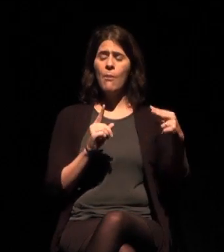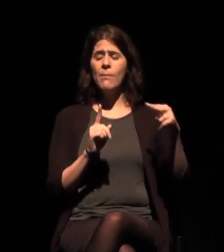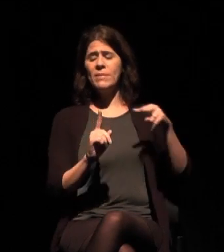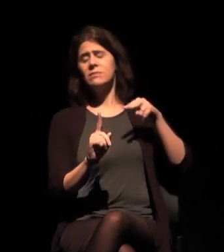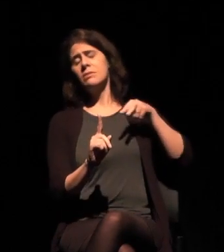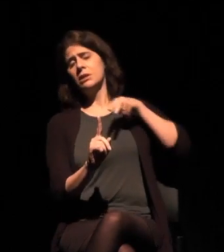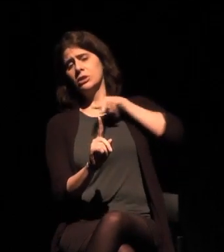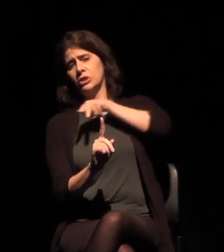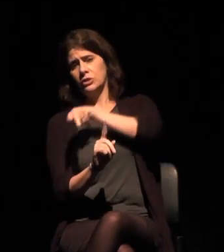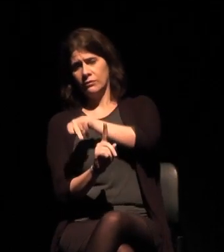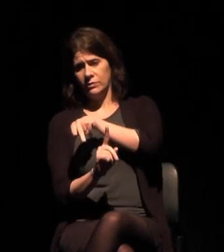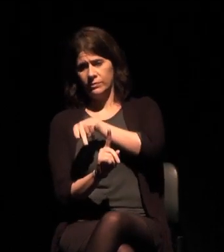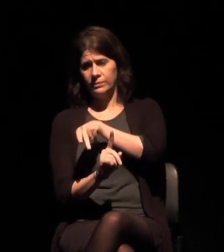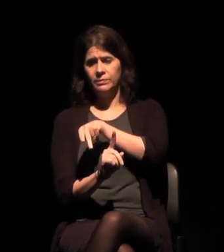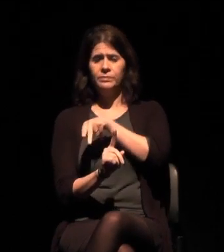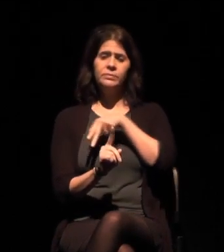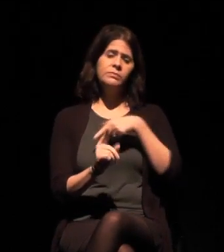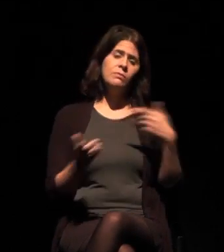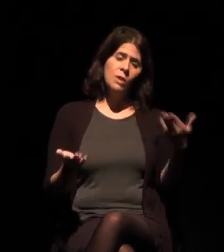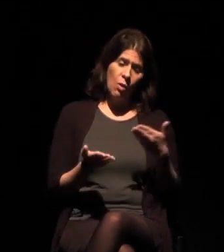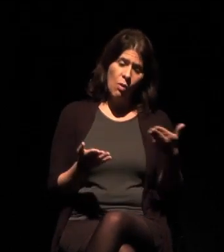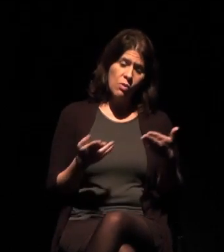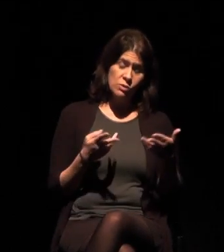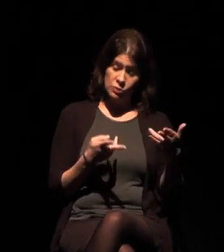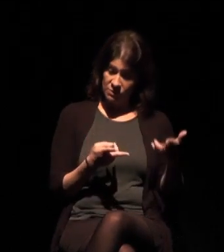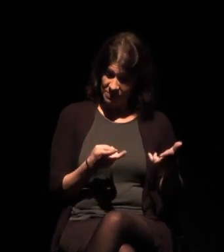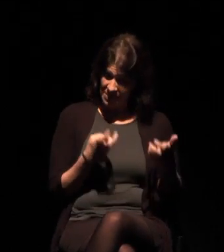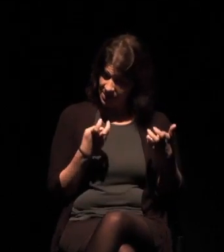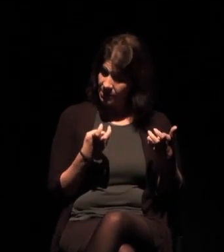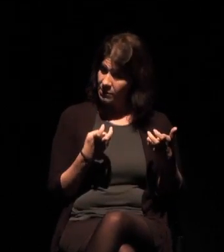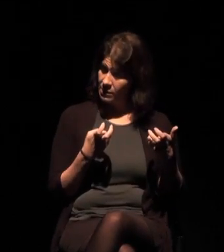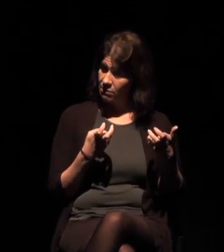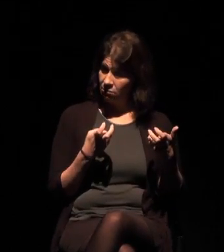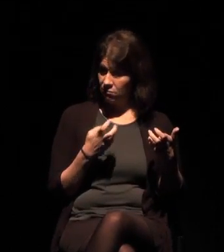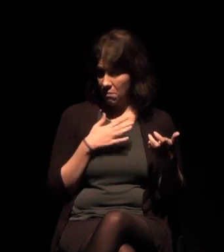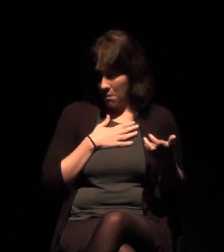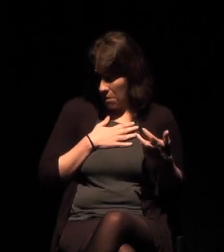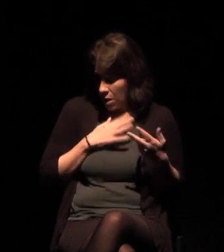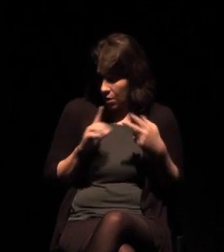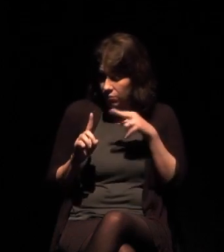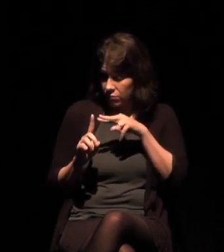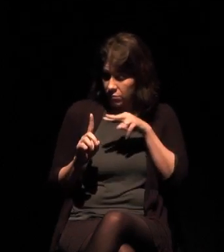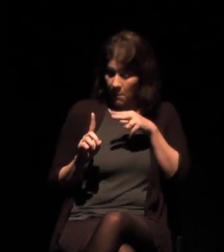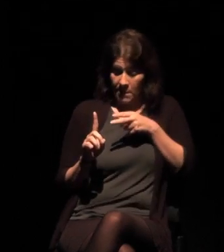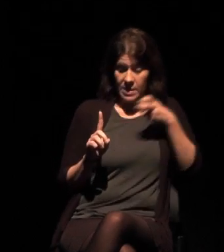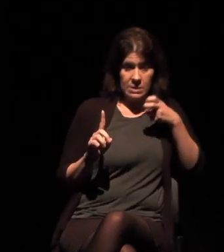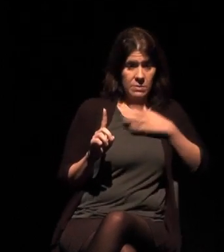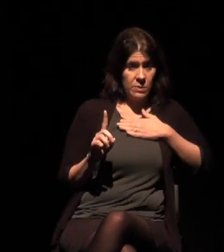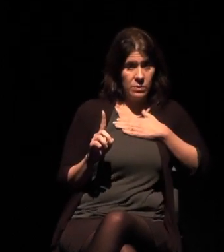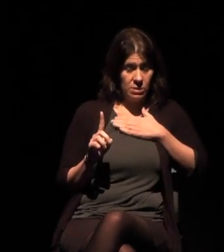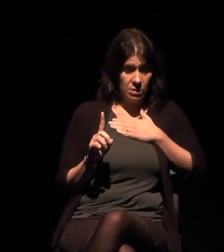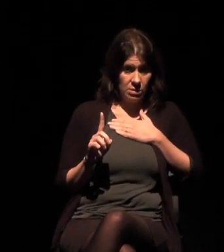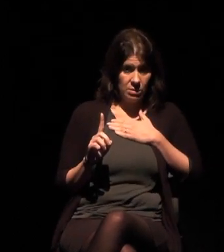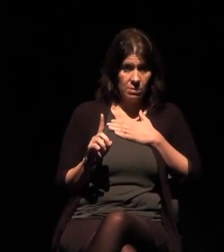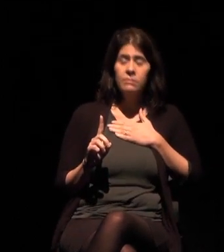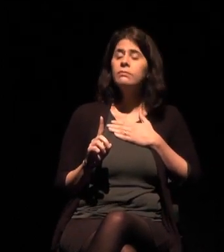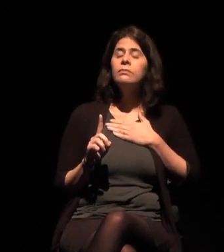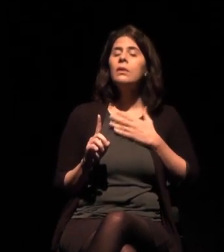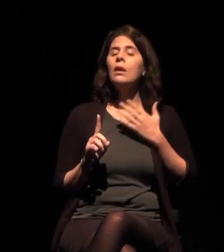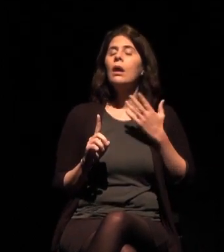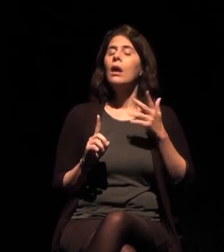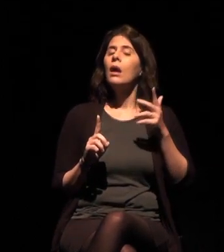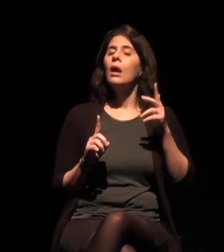daquilo que eu tenho minha posição só se consegue de facto com uma escola de qualidade